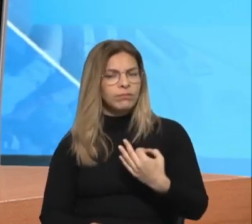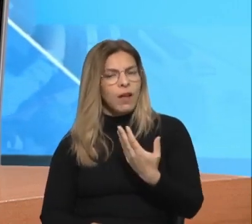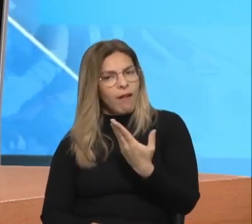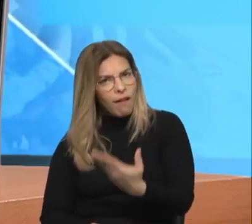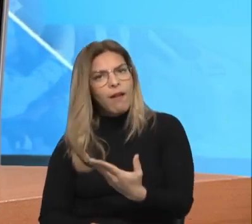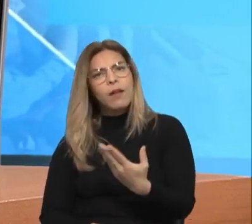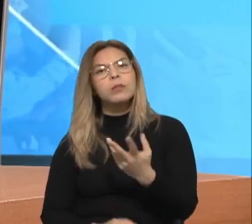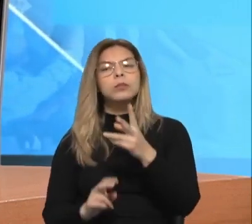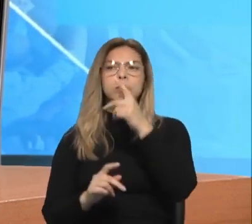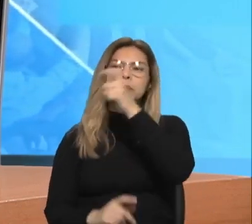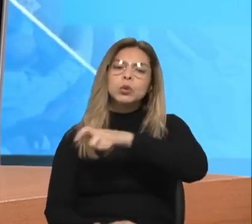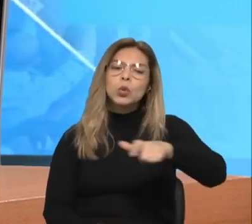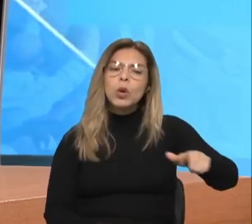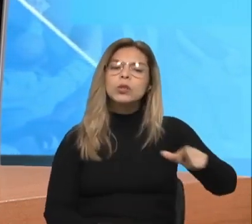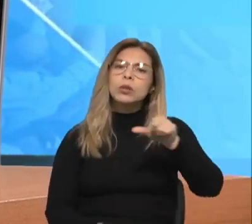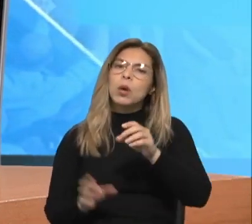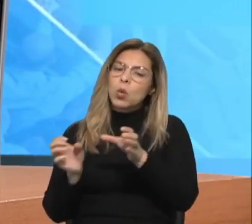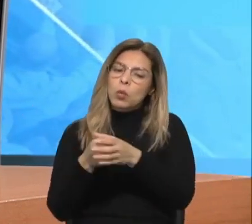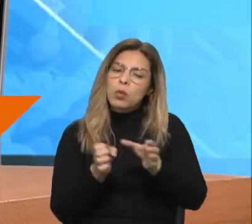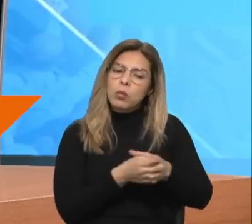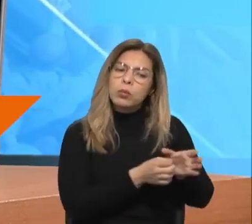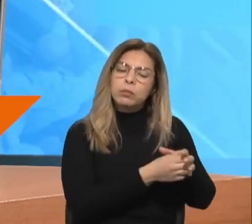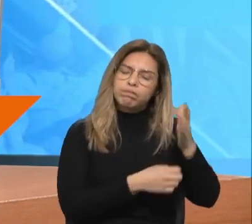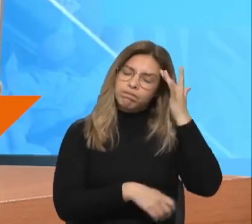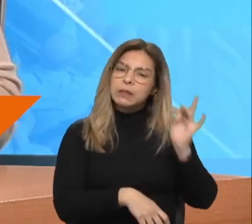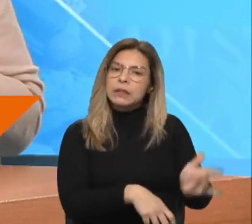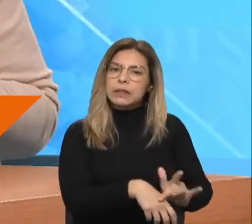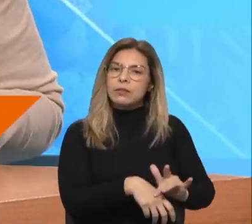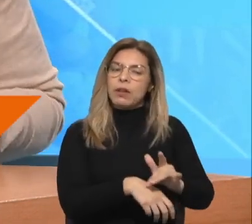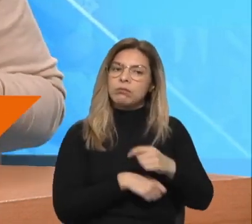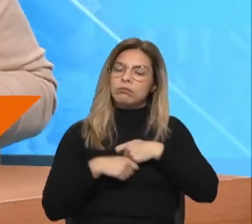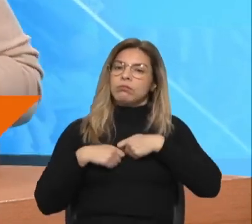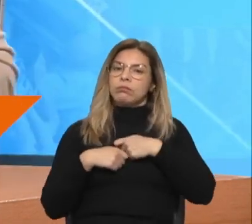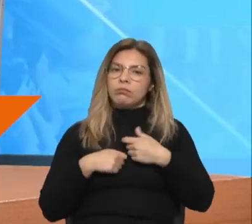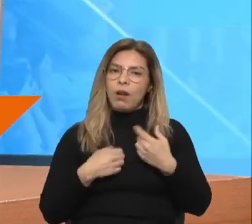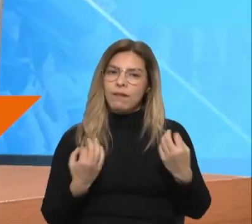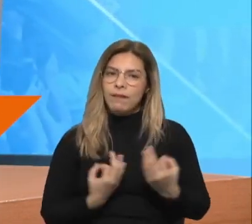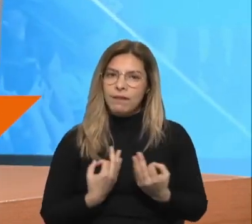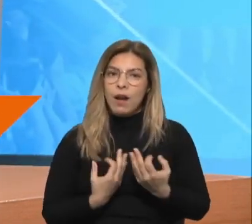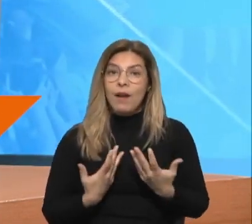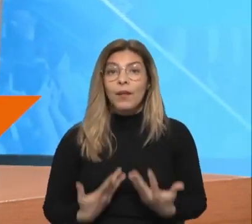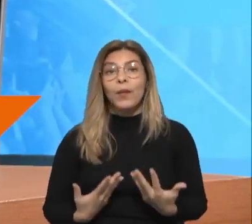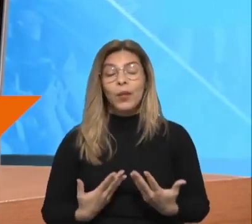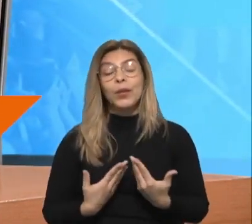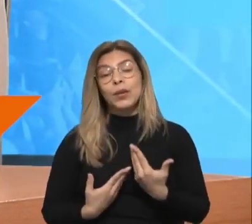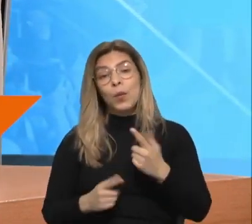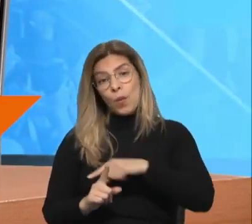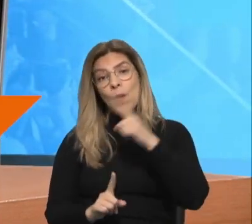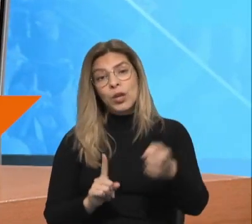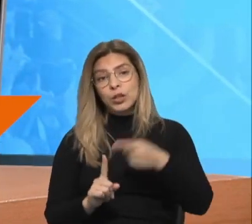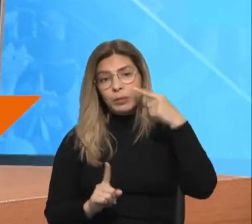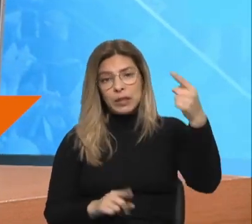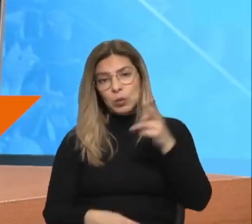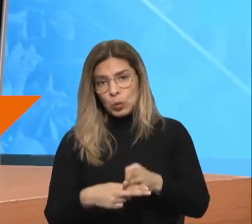pessoas e as comunidades foram tocadas. Naturalmente, estamos a viver agora o jubileu e é